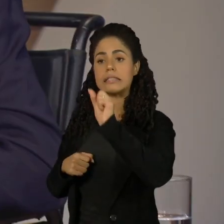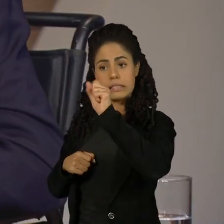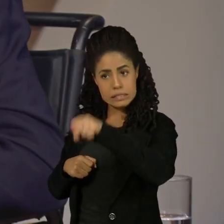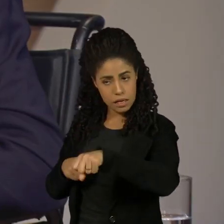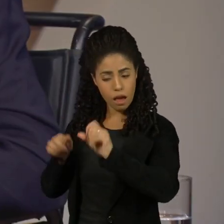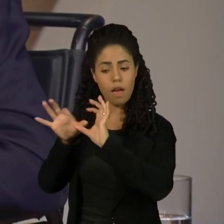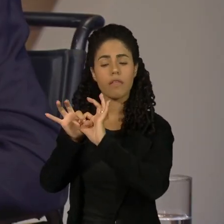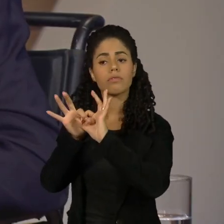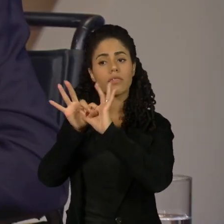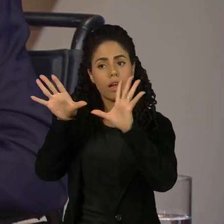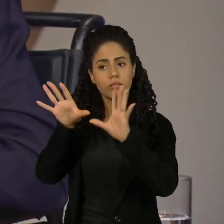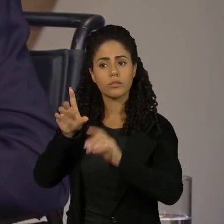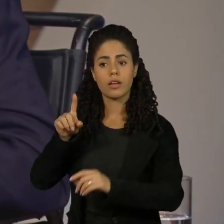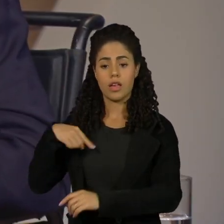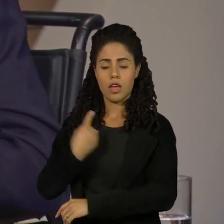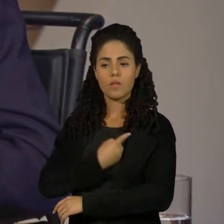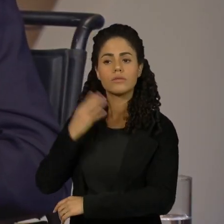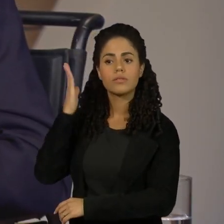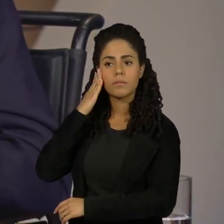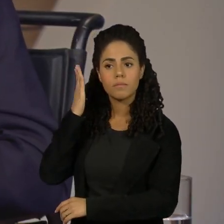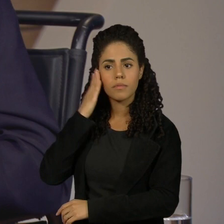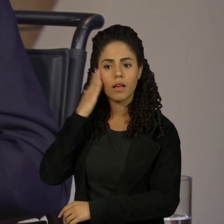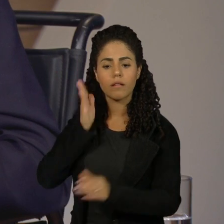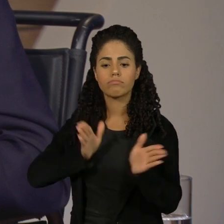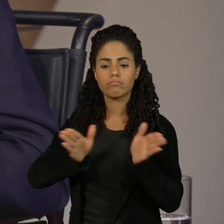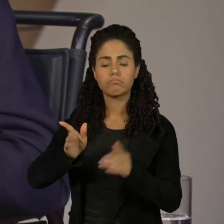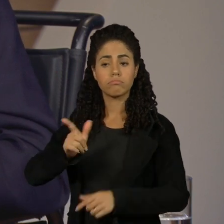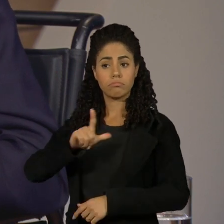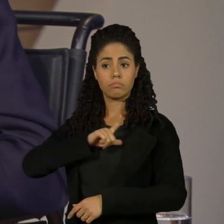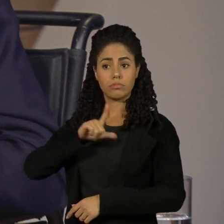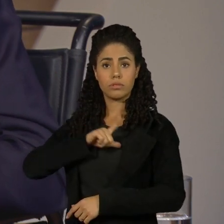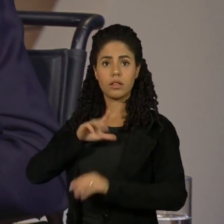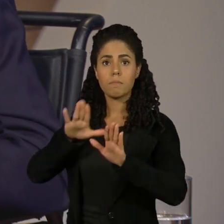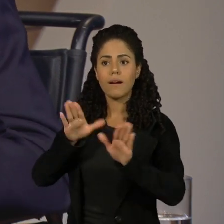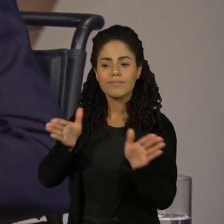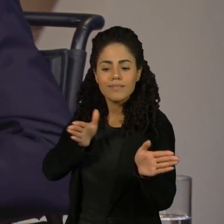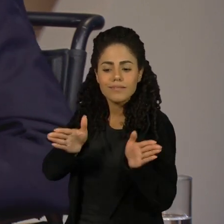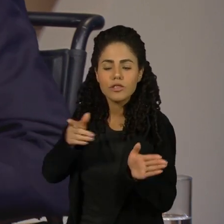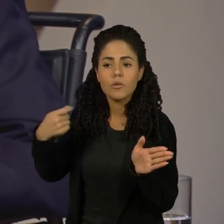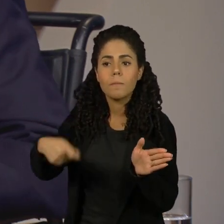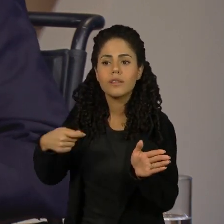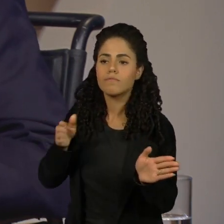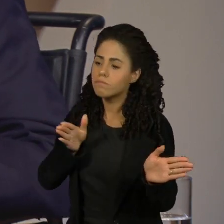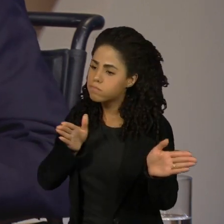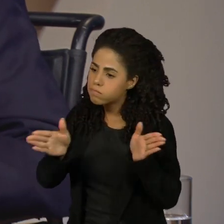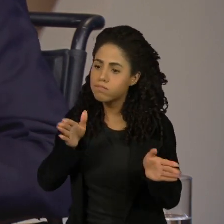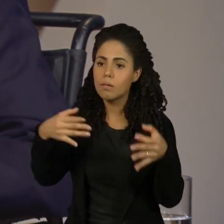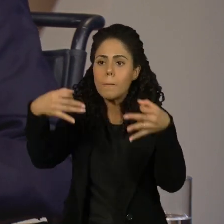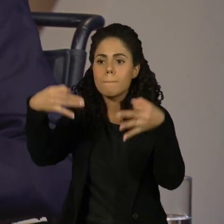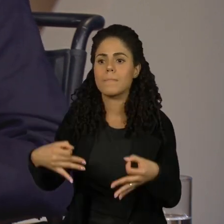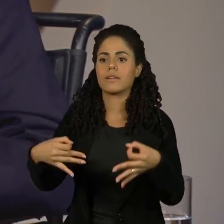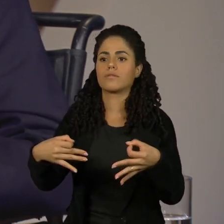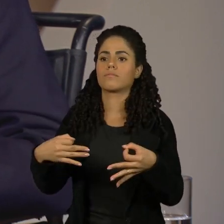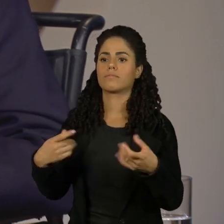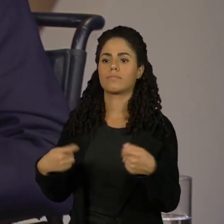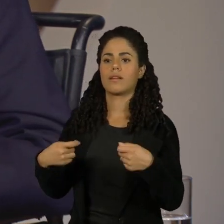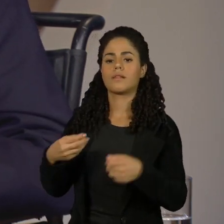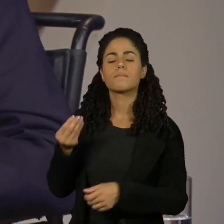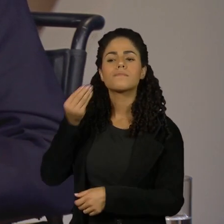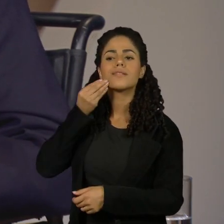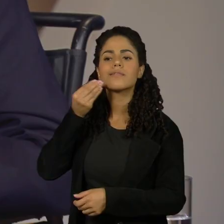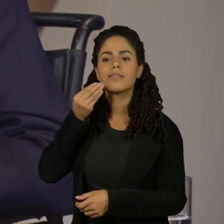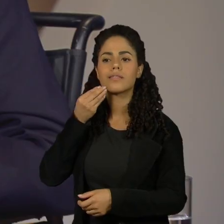disponível e a gente tem acesso a esse medicamento. E acesso é uma palavra mágica e